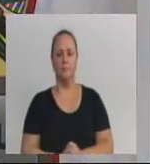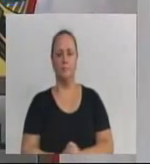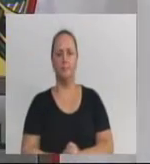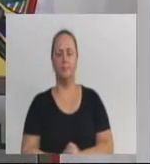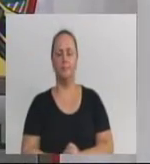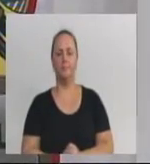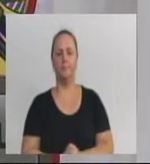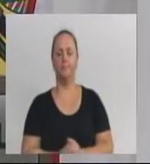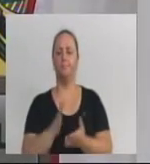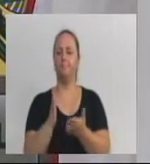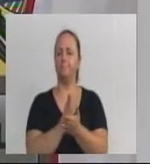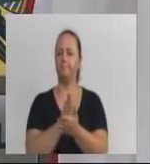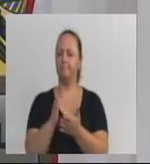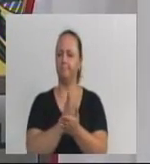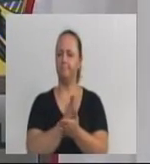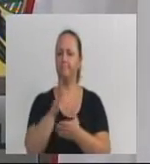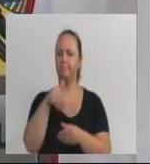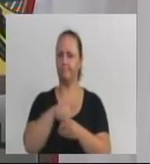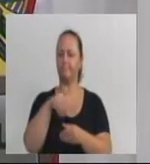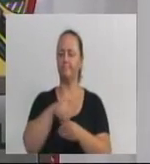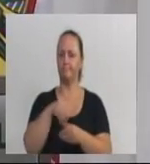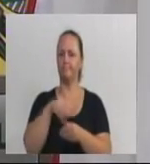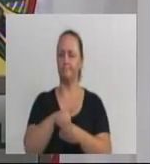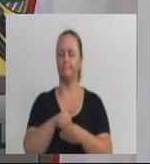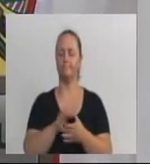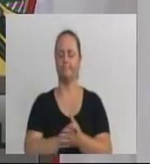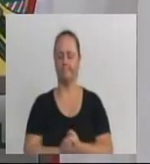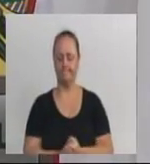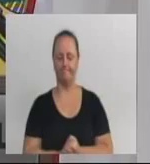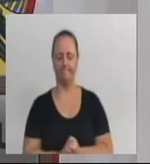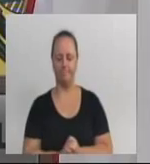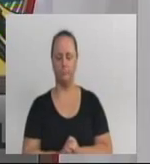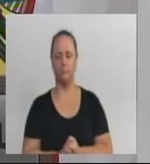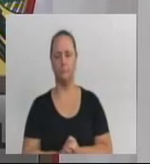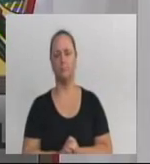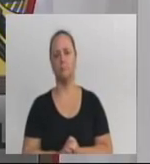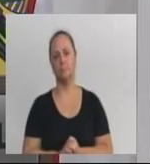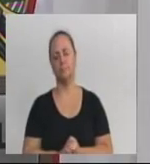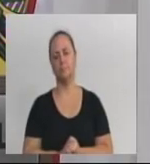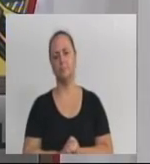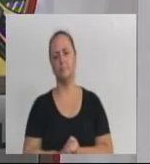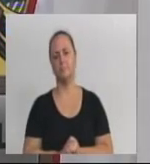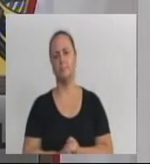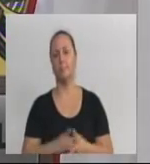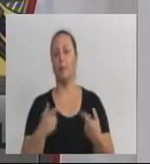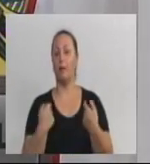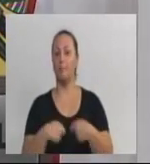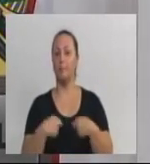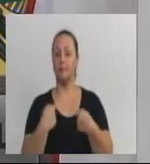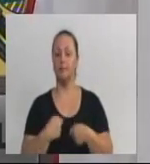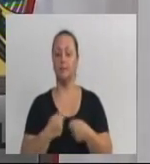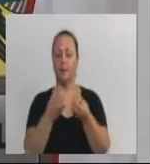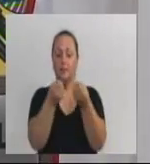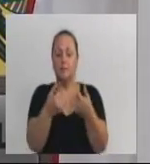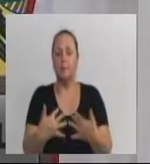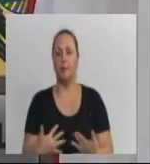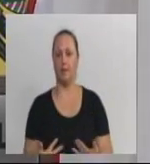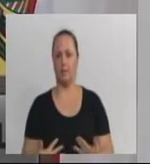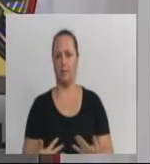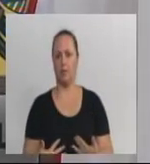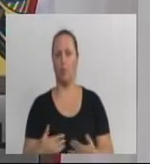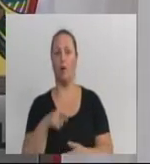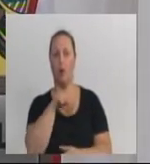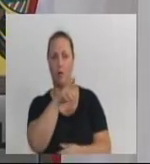Tem alguns votos que nós apomos que precisam de algumas justificativas, e esse é um